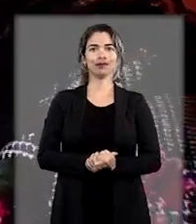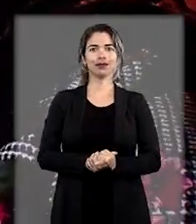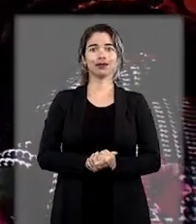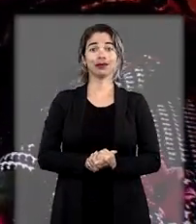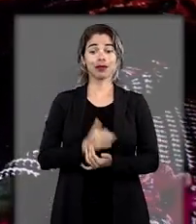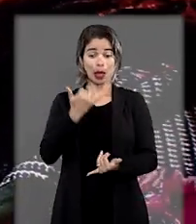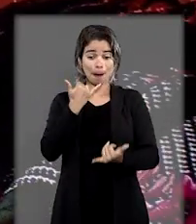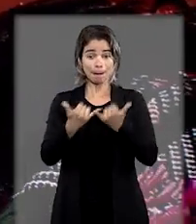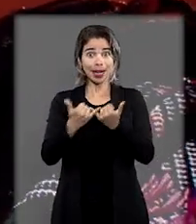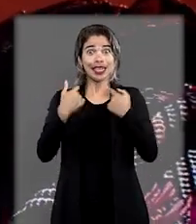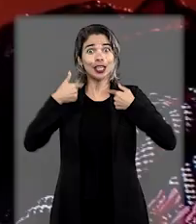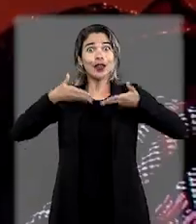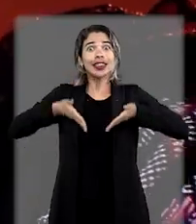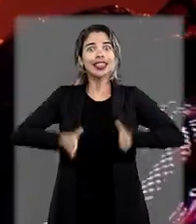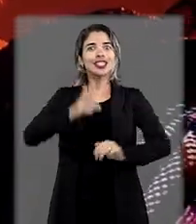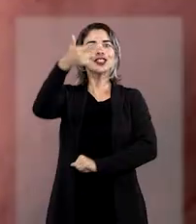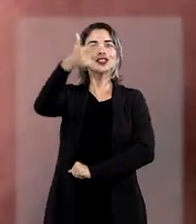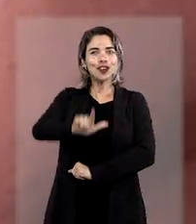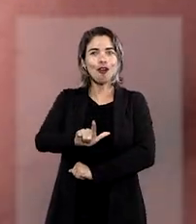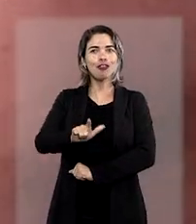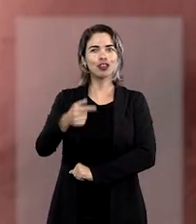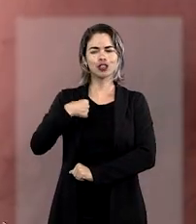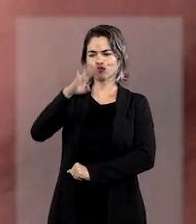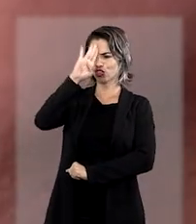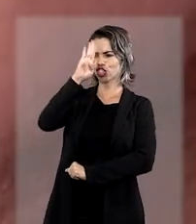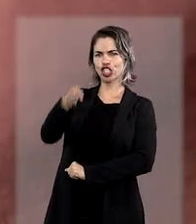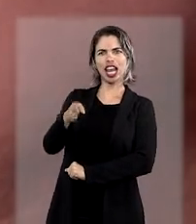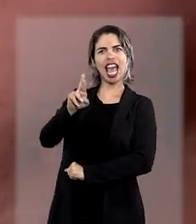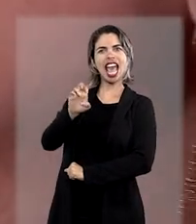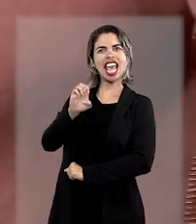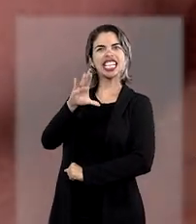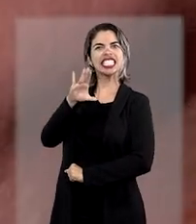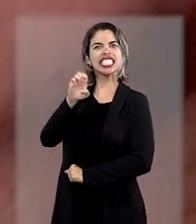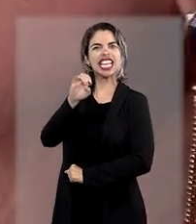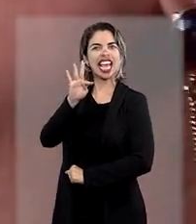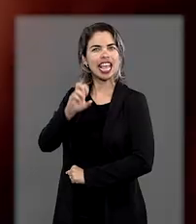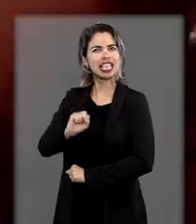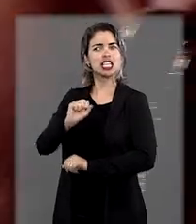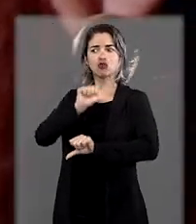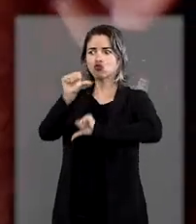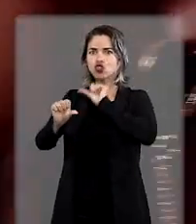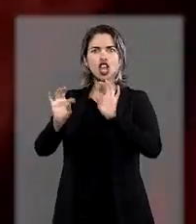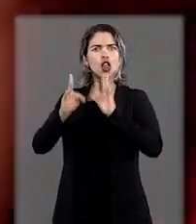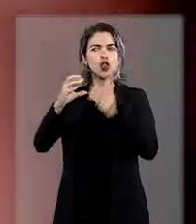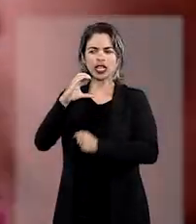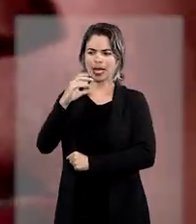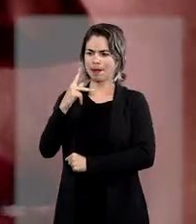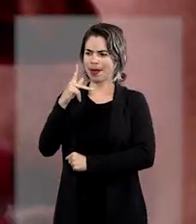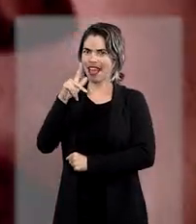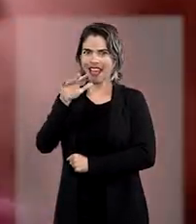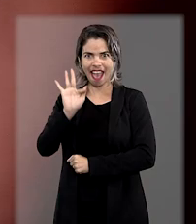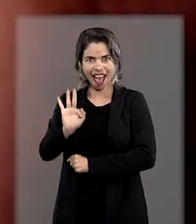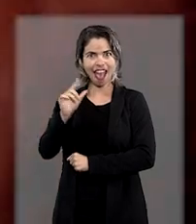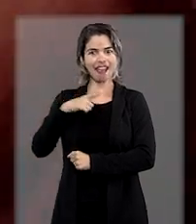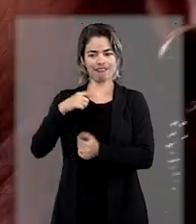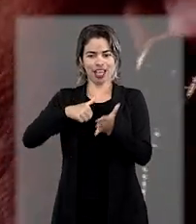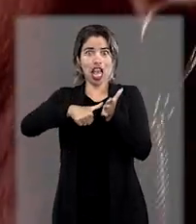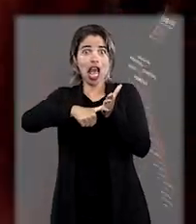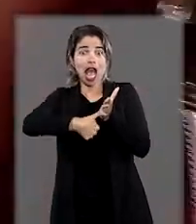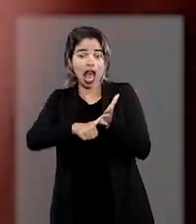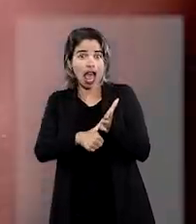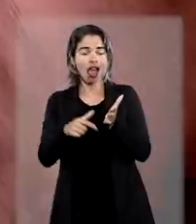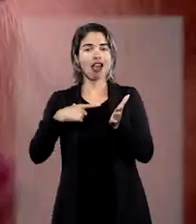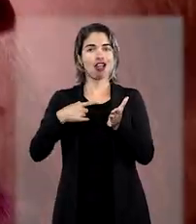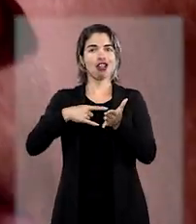como se tivesse nascido de novo eu fui direto na Receita Federal fiz meu CPF já mudei tudo mudei carteira de trabalho mudei